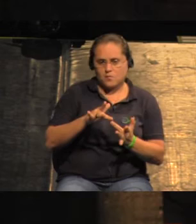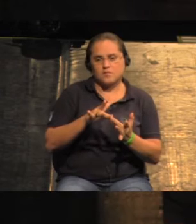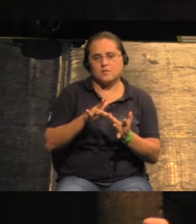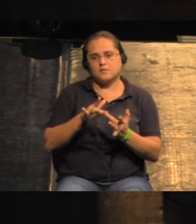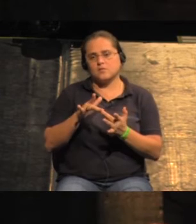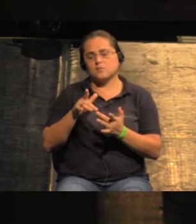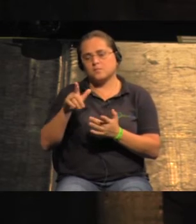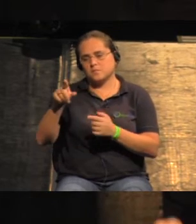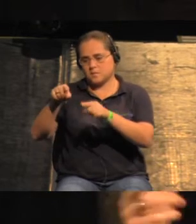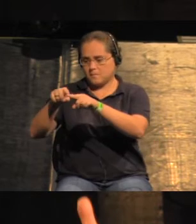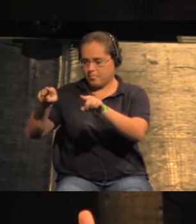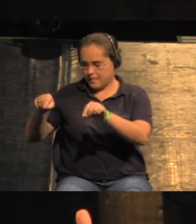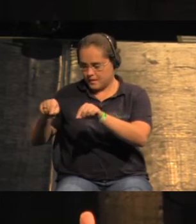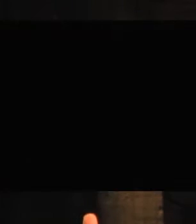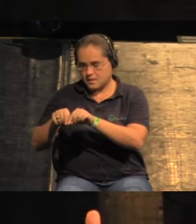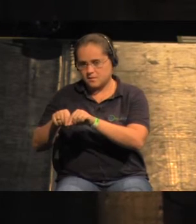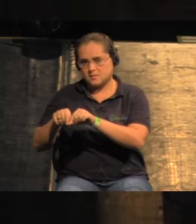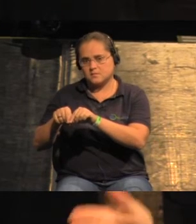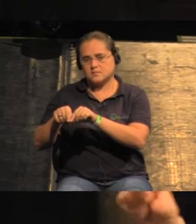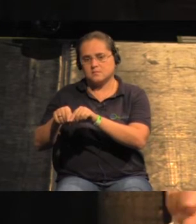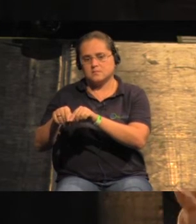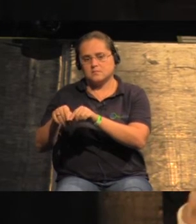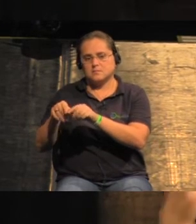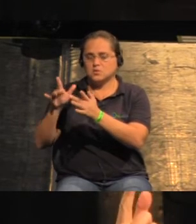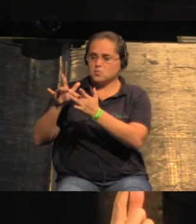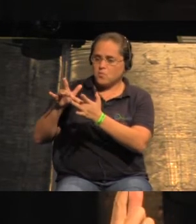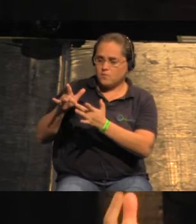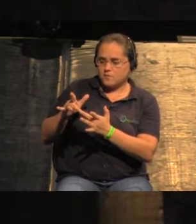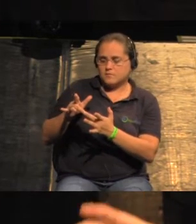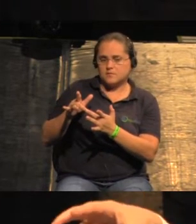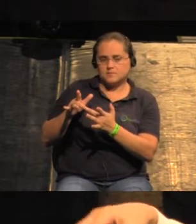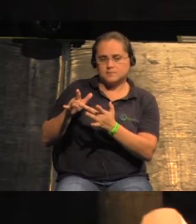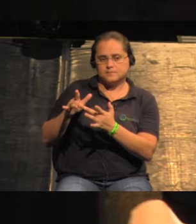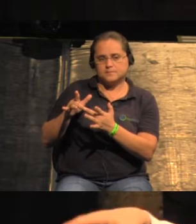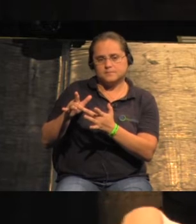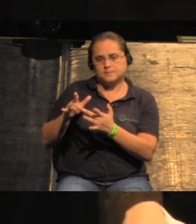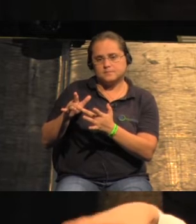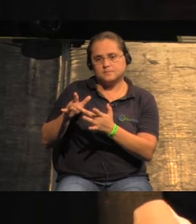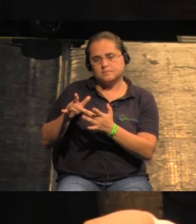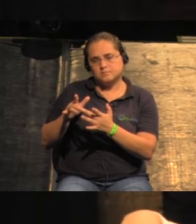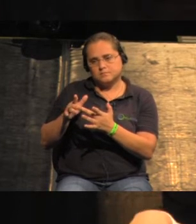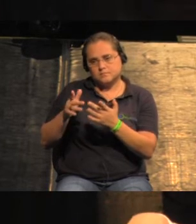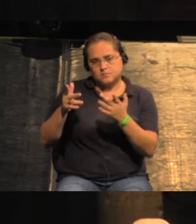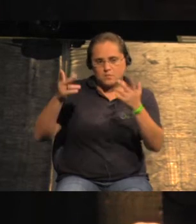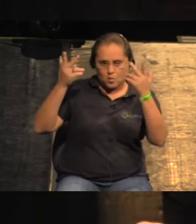um convívio também intergeracional, em que as áreas, uma mesma unidade tinha áreas de convívio